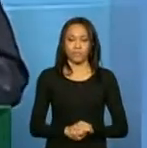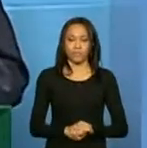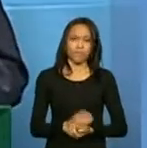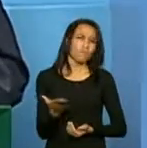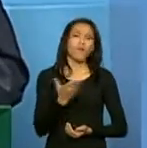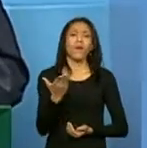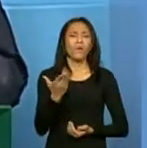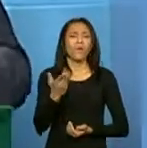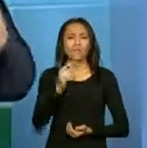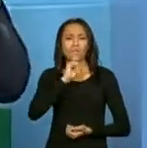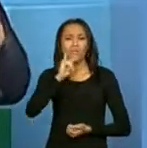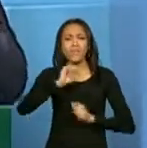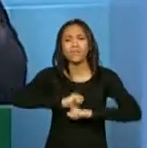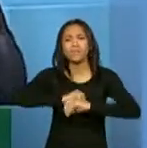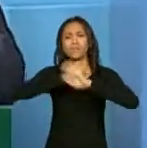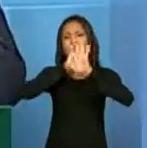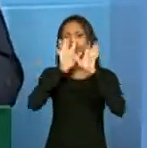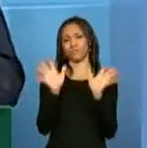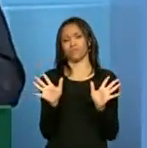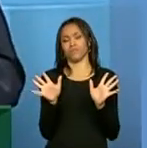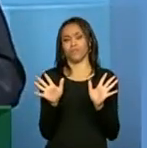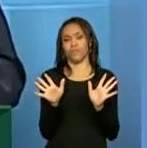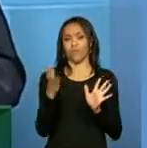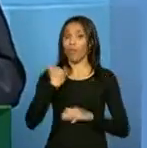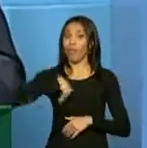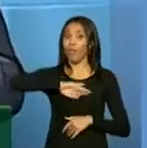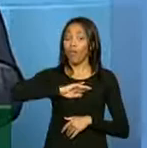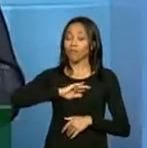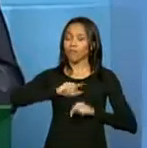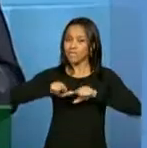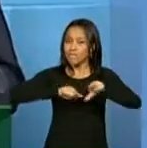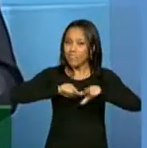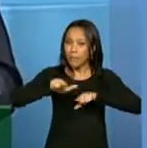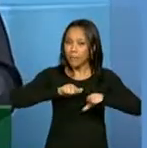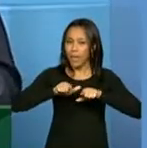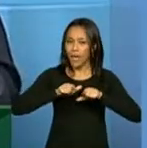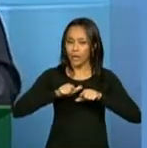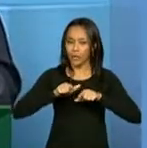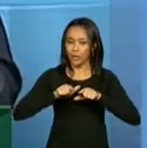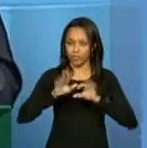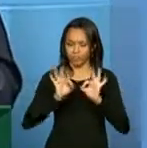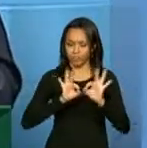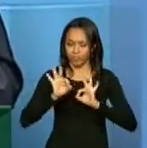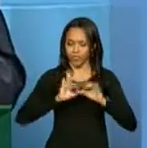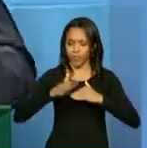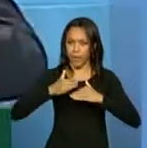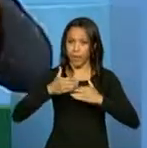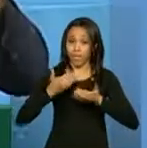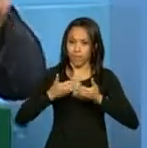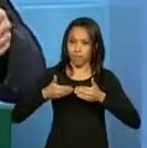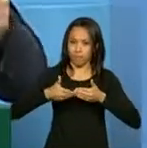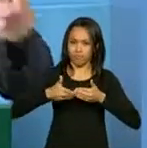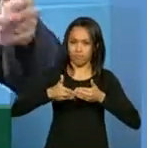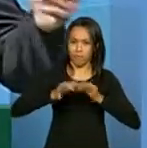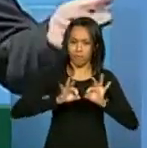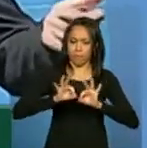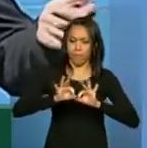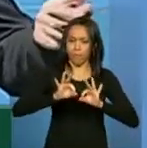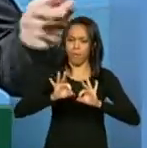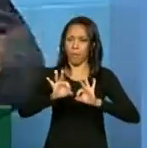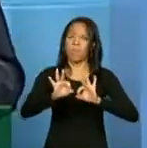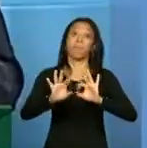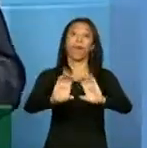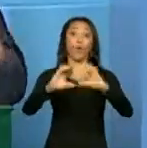Agora, deixemos bem claro que o nosso trabalho preparatório para a próxima conferência não